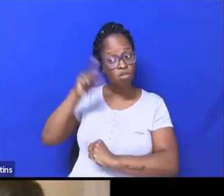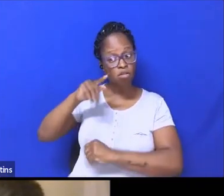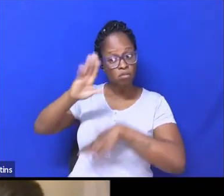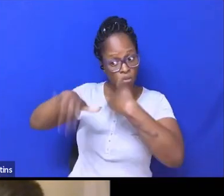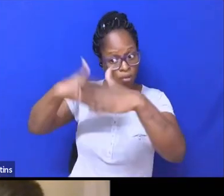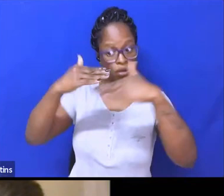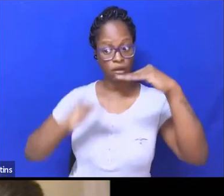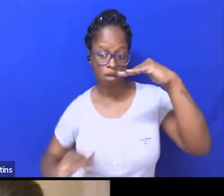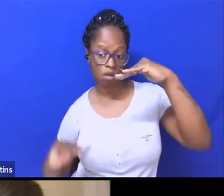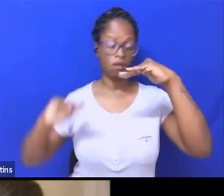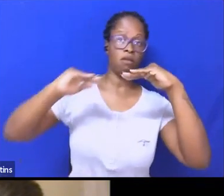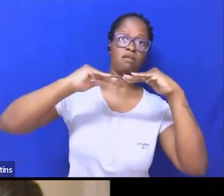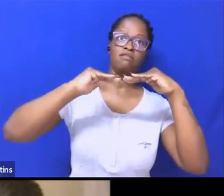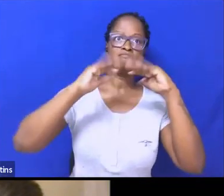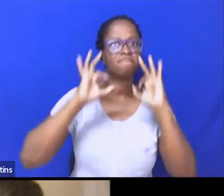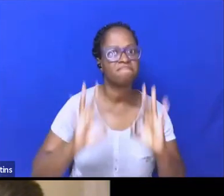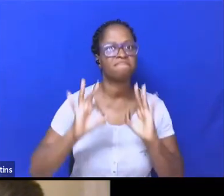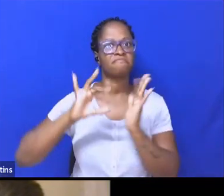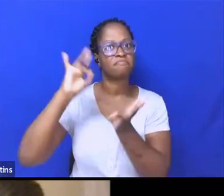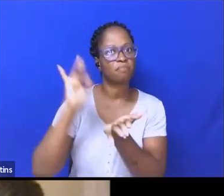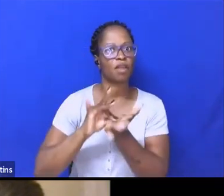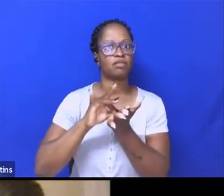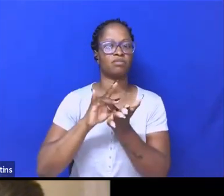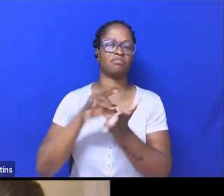paridade de gênero na política